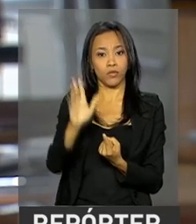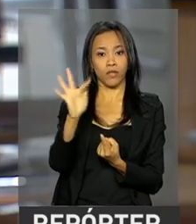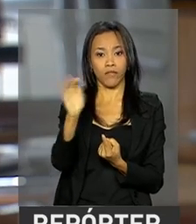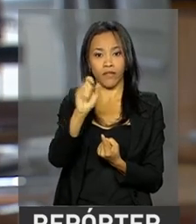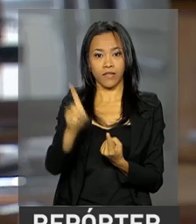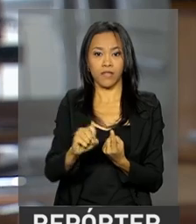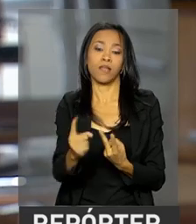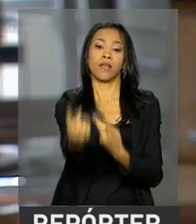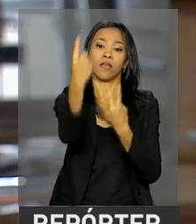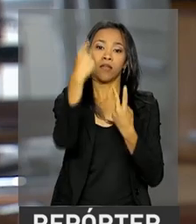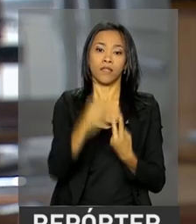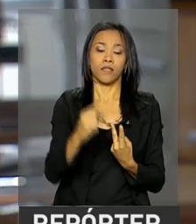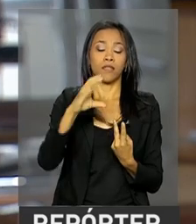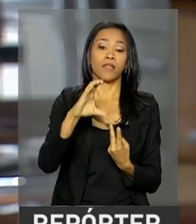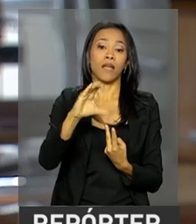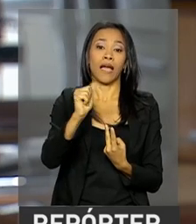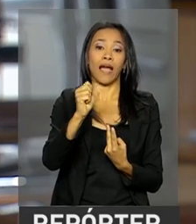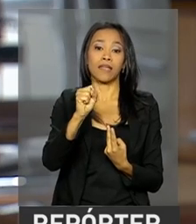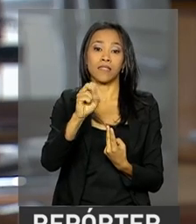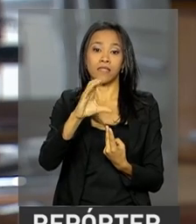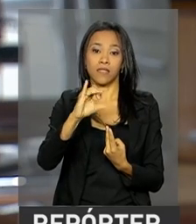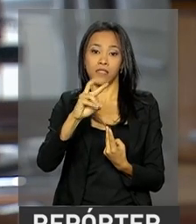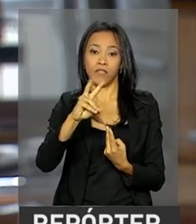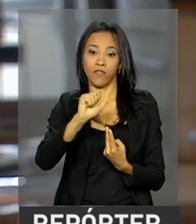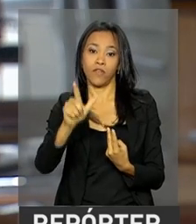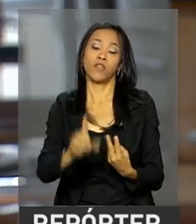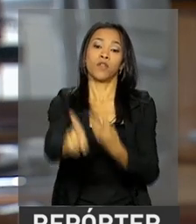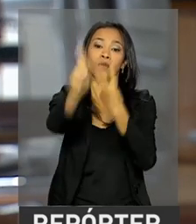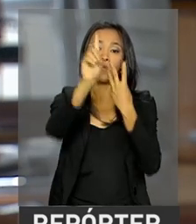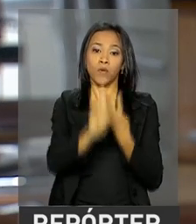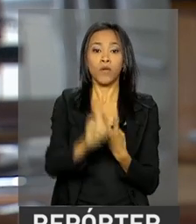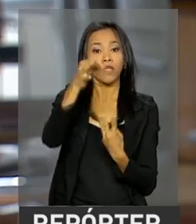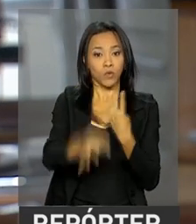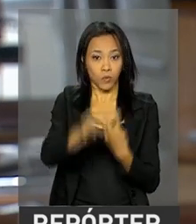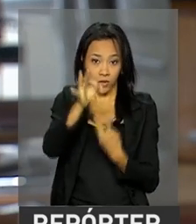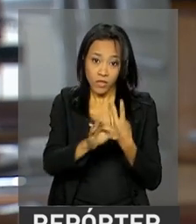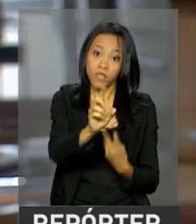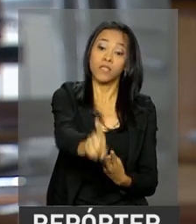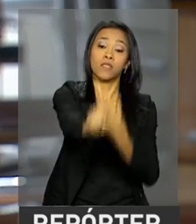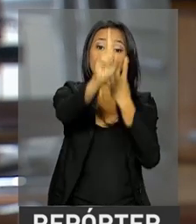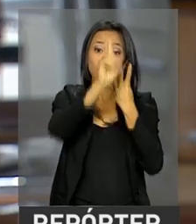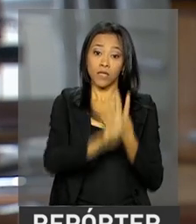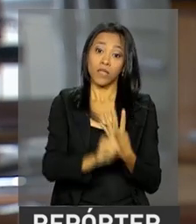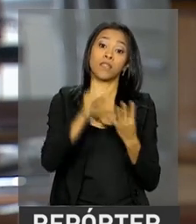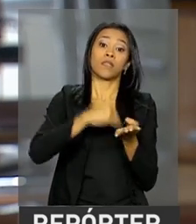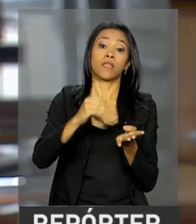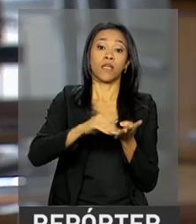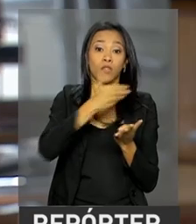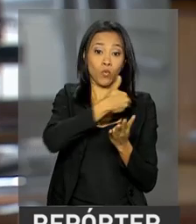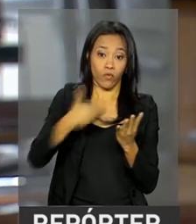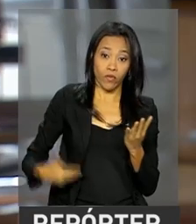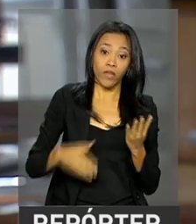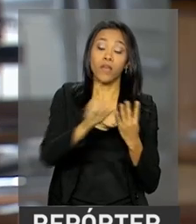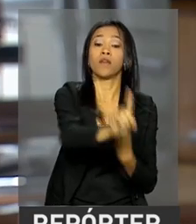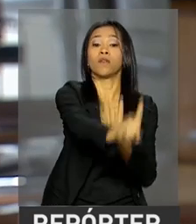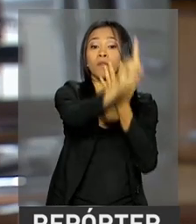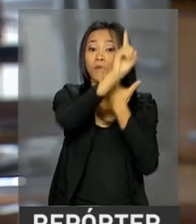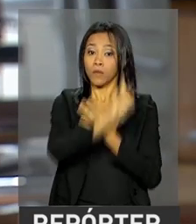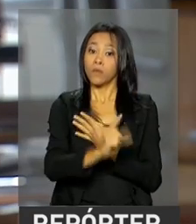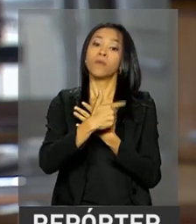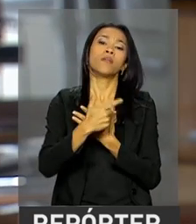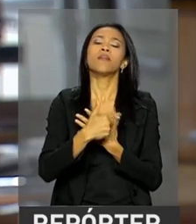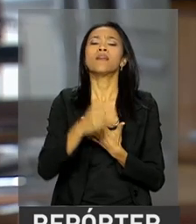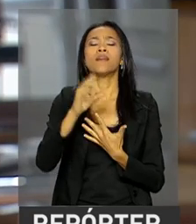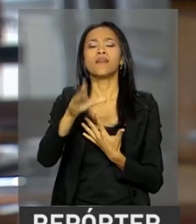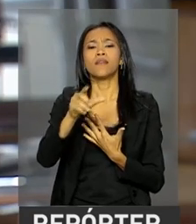ministro da Casa Civil, da Justiça e da Segurança Pública, também da Secretaria de Governo e das Relações Exteriores,